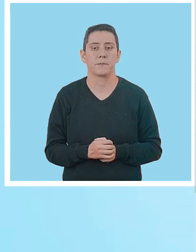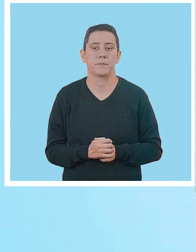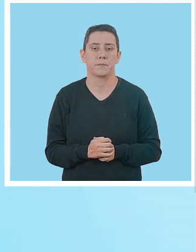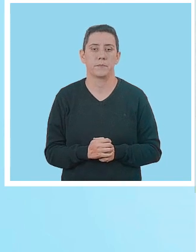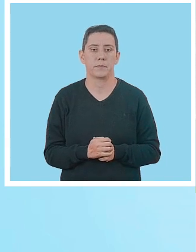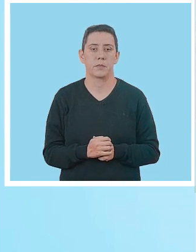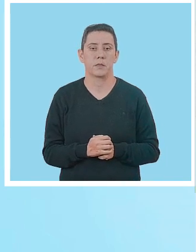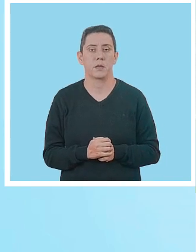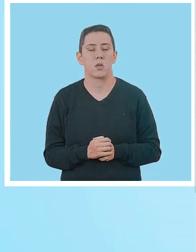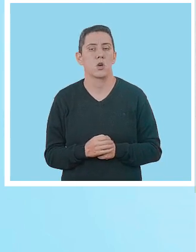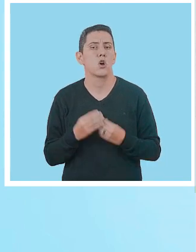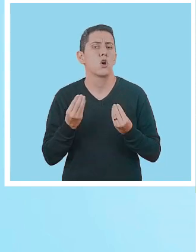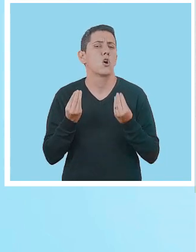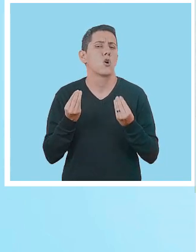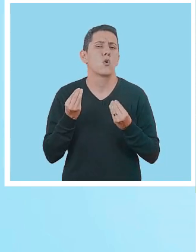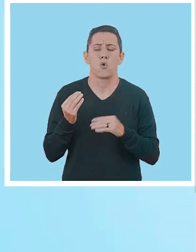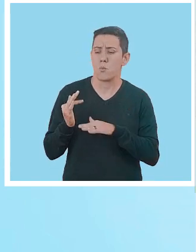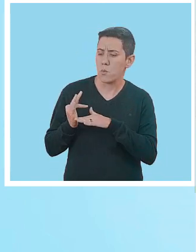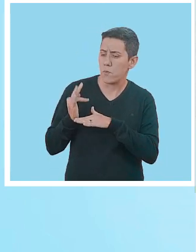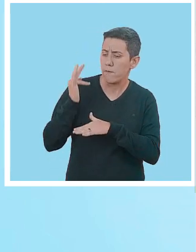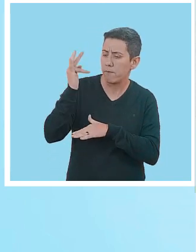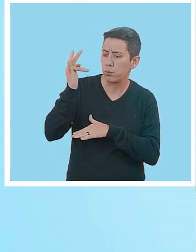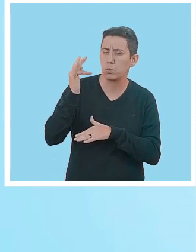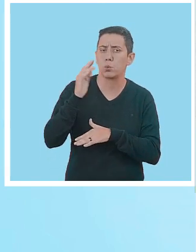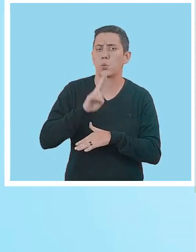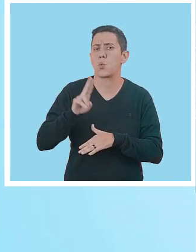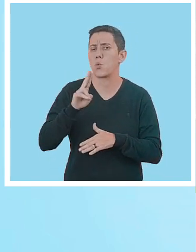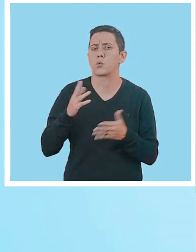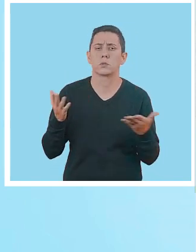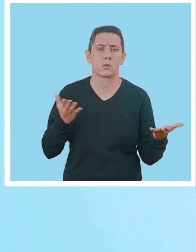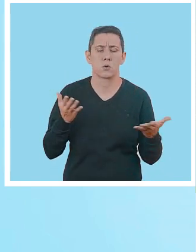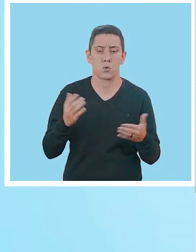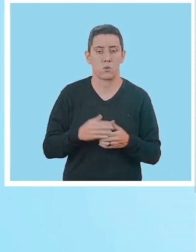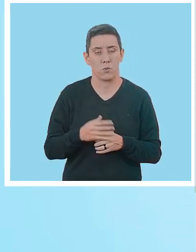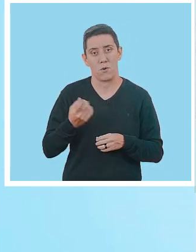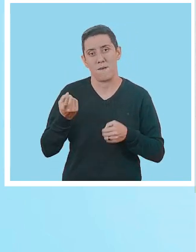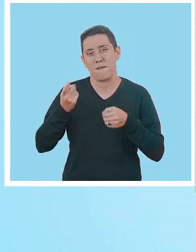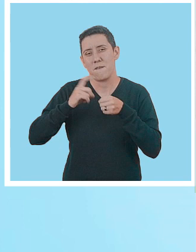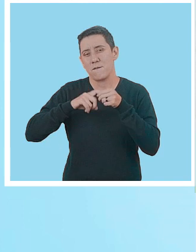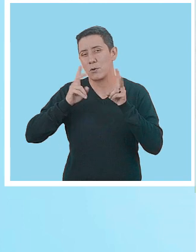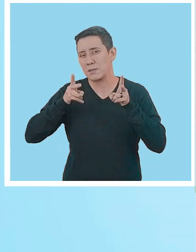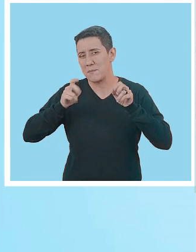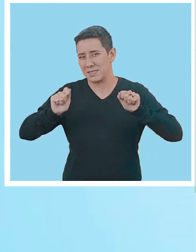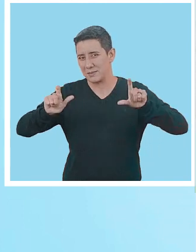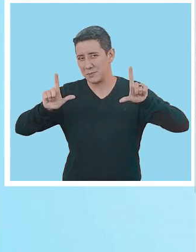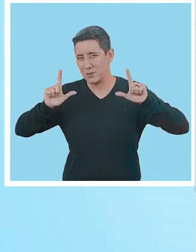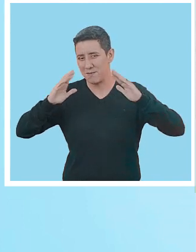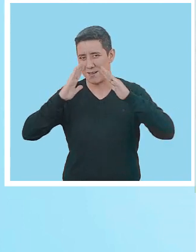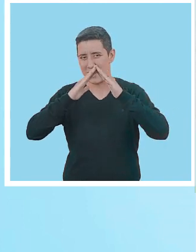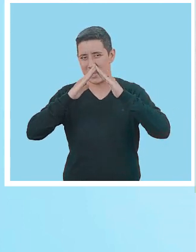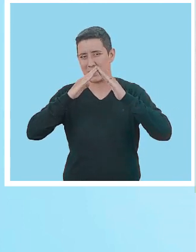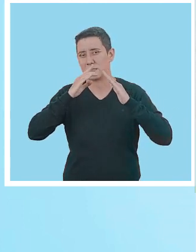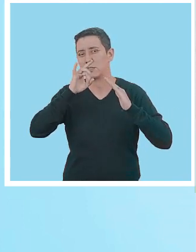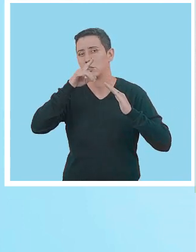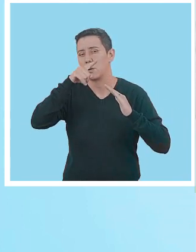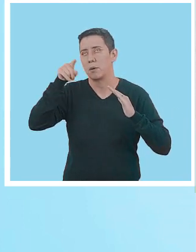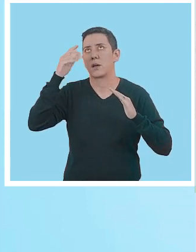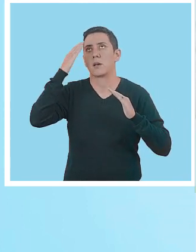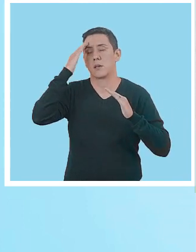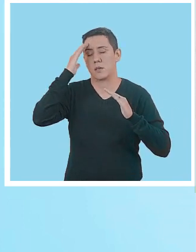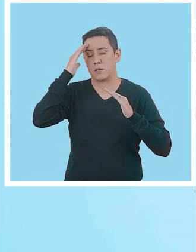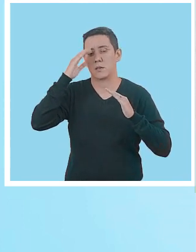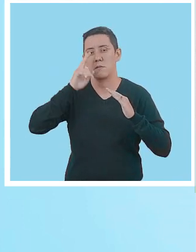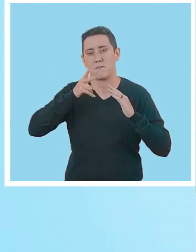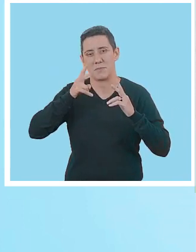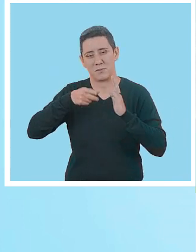o que que teremos como tendência do setor novamente essa imagem na eu trouxe de novo só para gente refrescar e já tinha